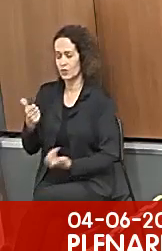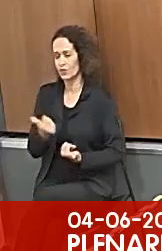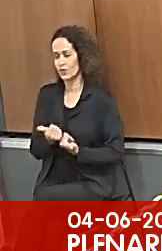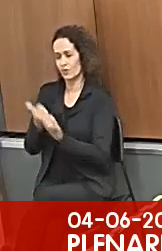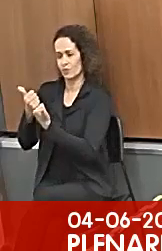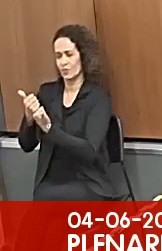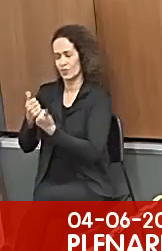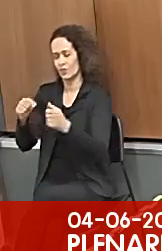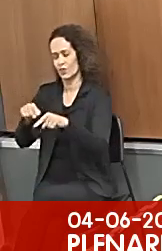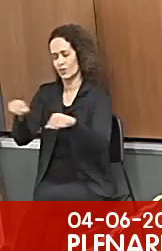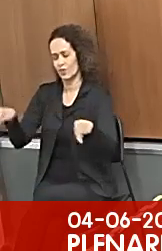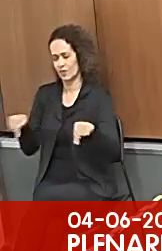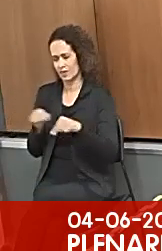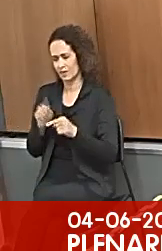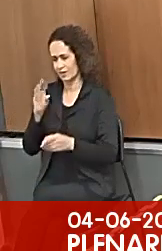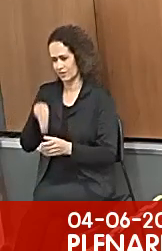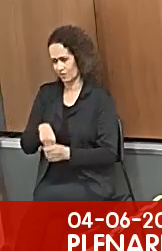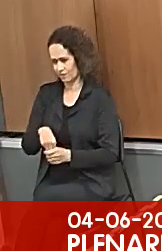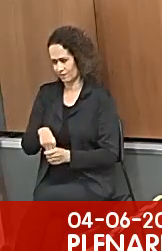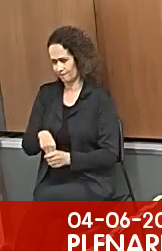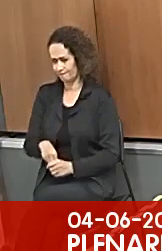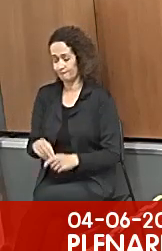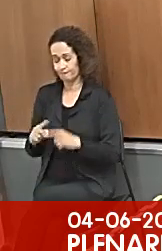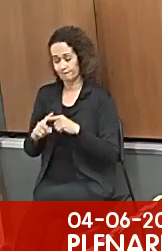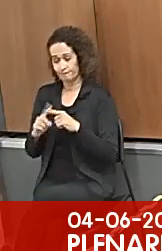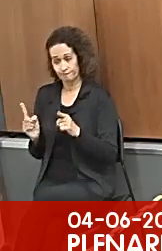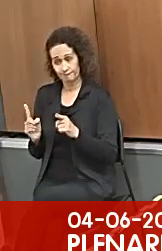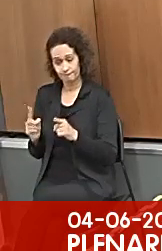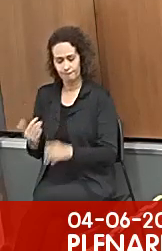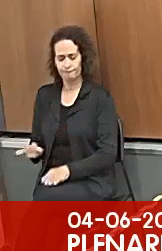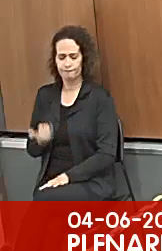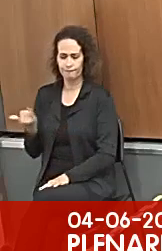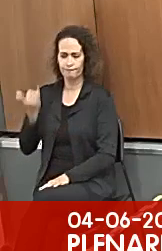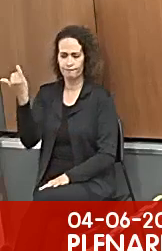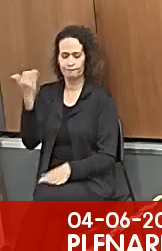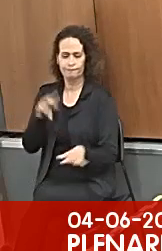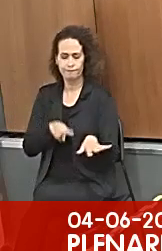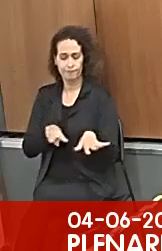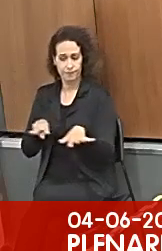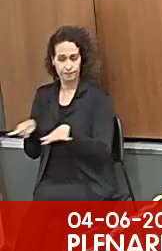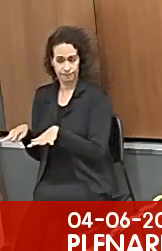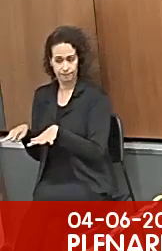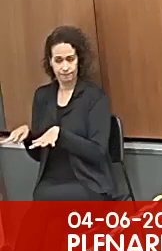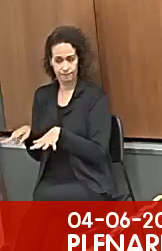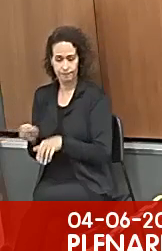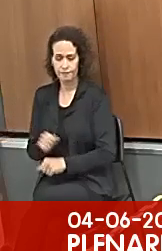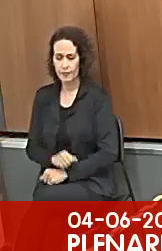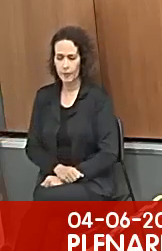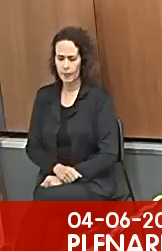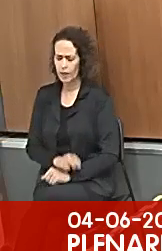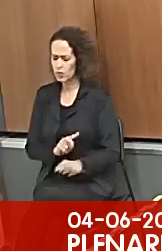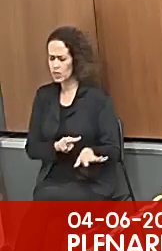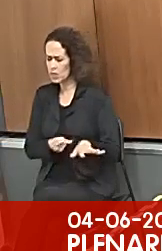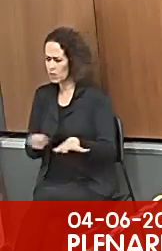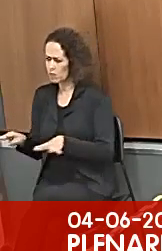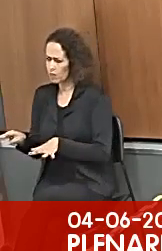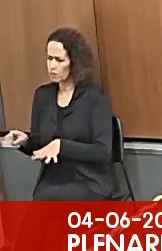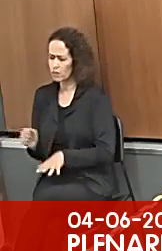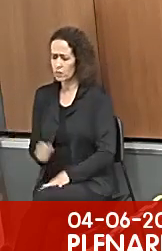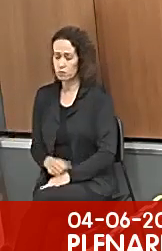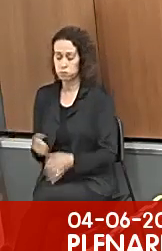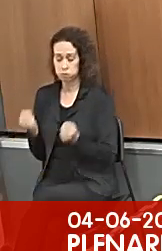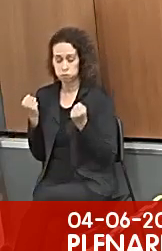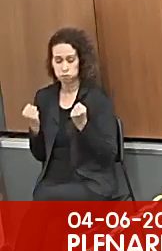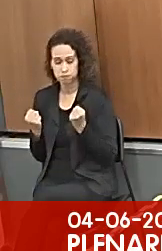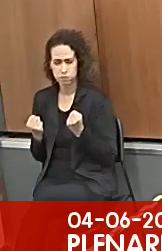sala de aula. Só que o que foi mais interessante naquela semana, que foi uma semana muito intensa, foi o mês todo,